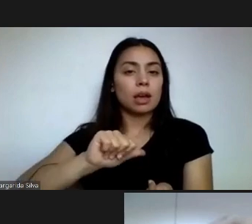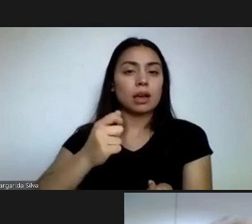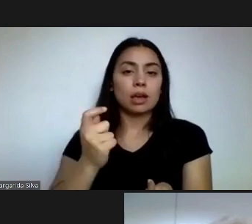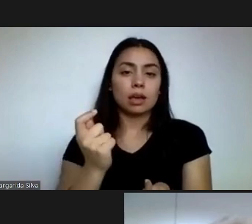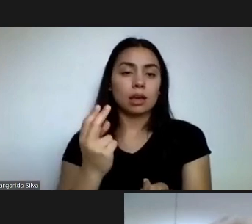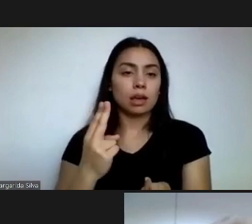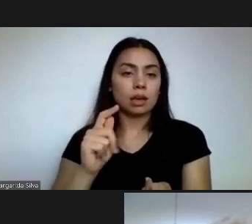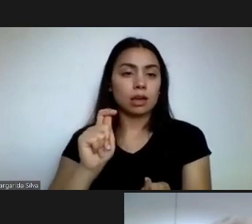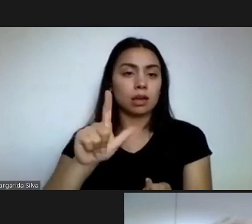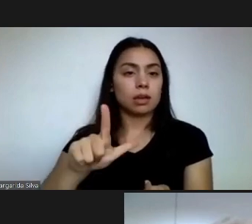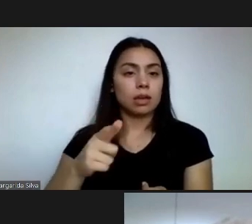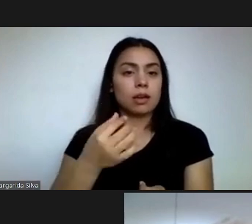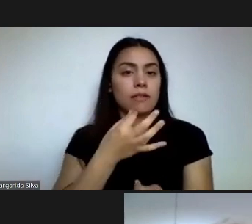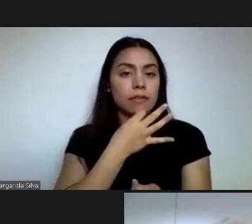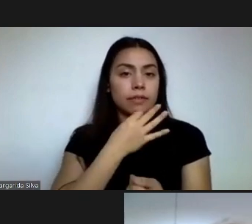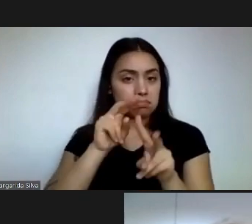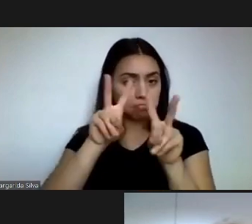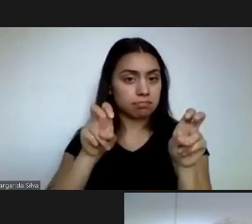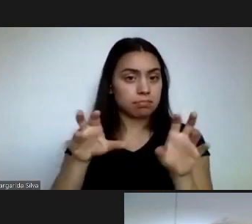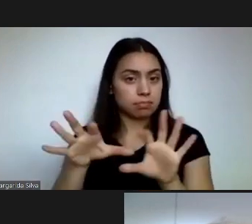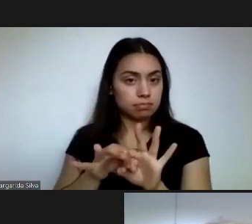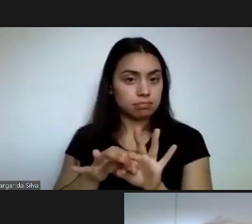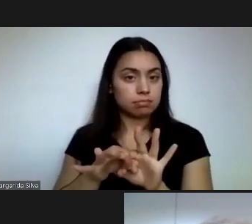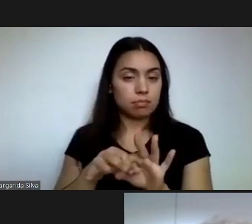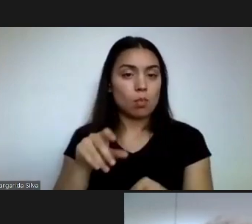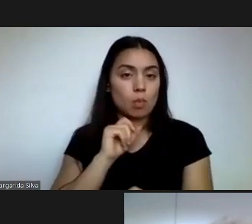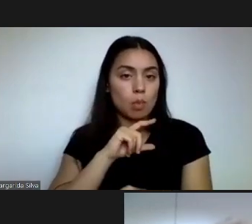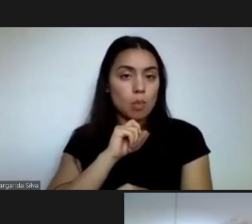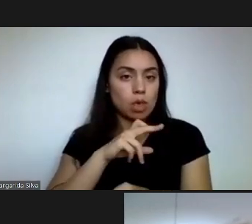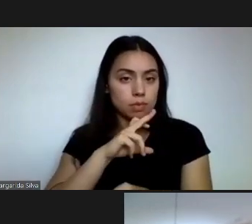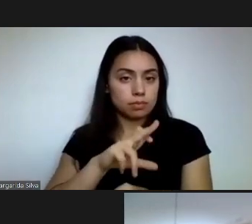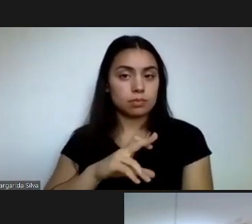também. Se alguma das duas quer dar aqui uma chega a esta pergunta.